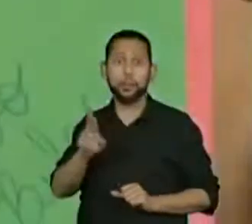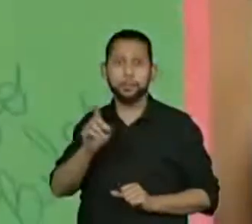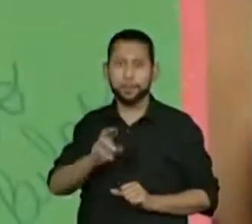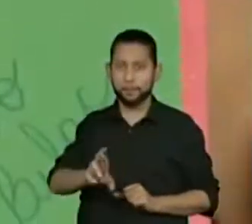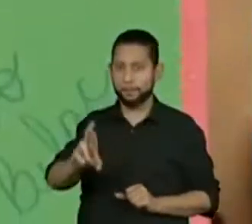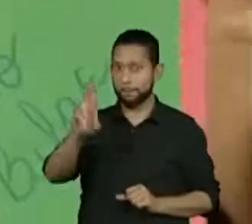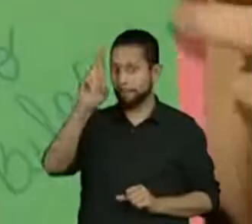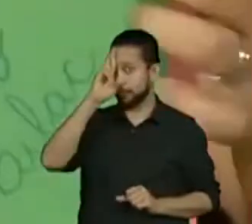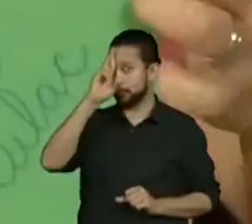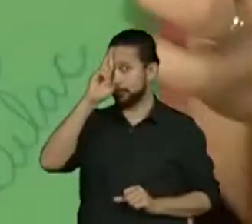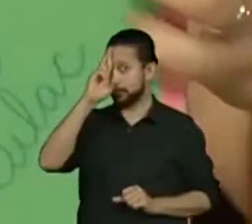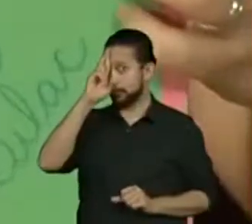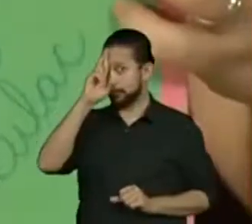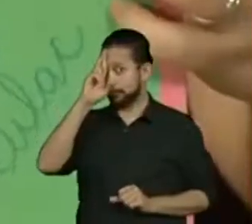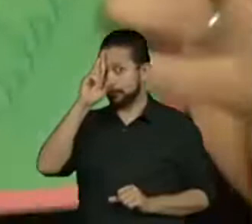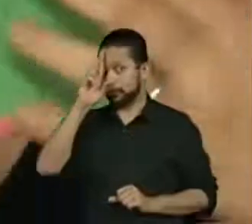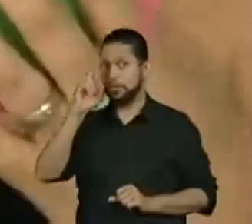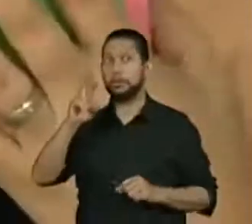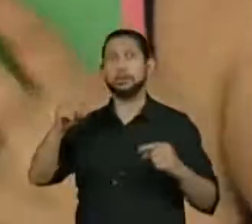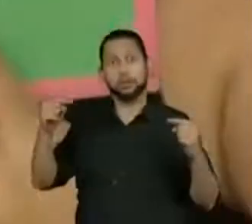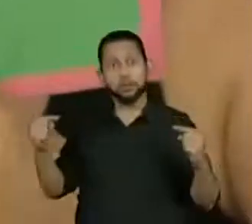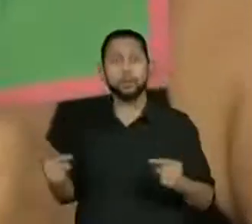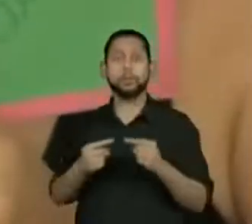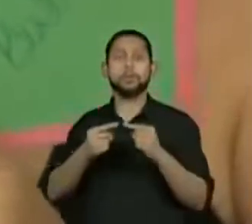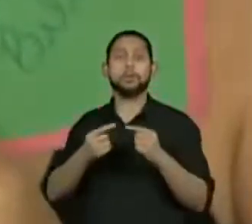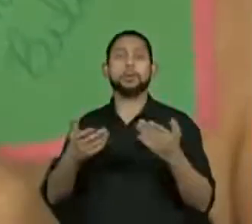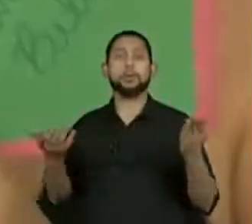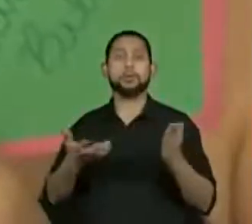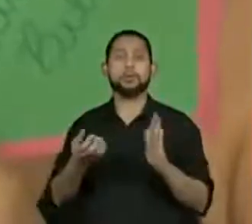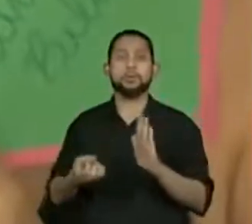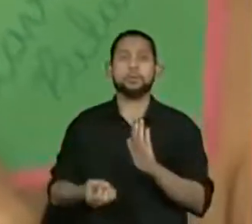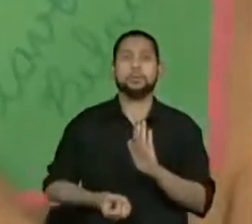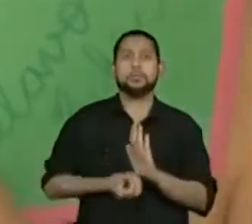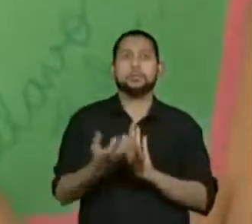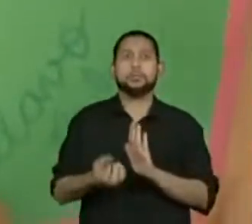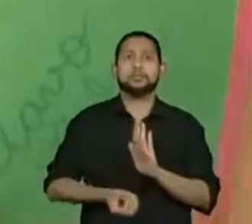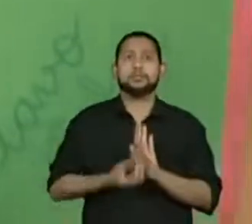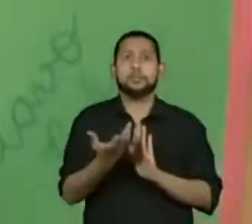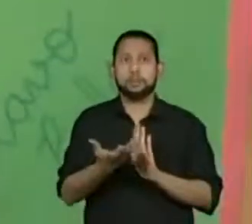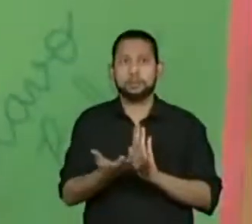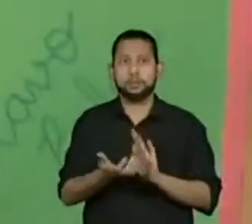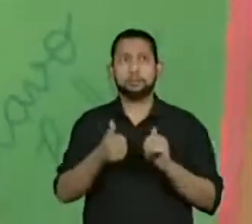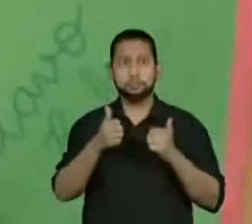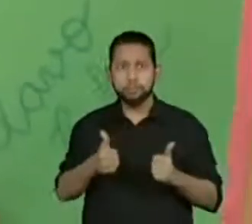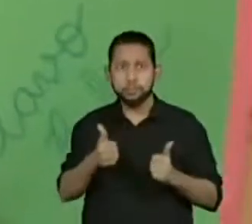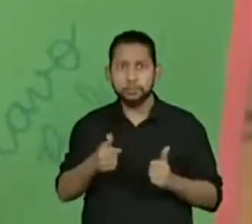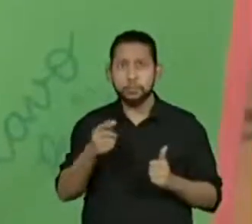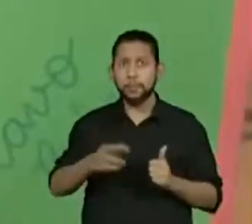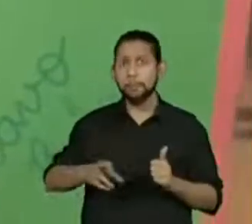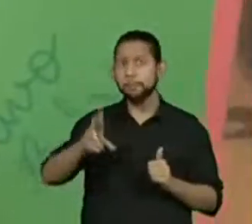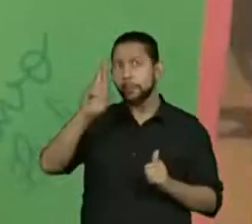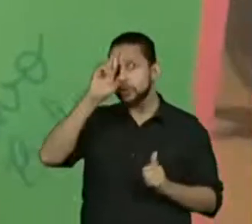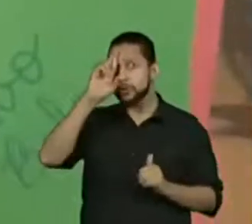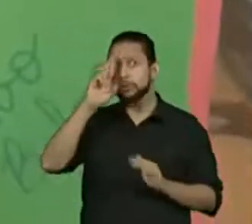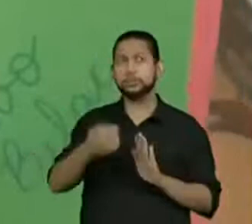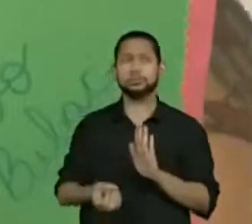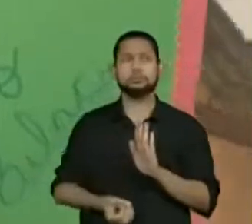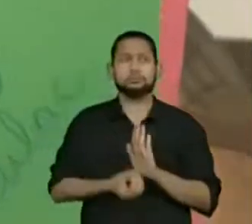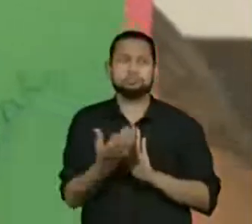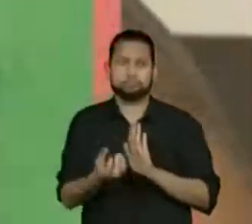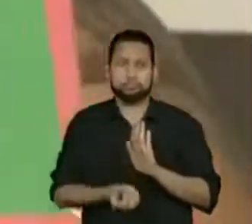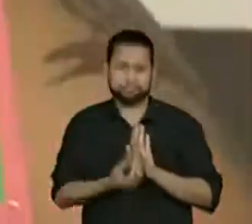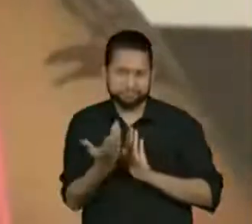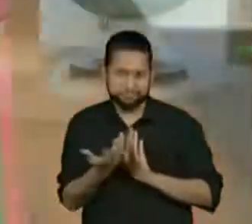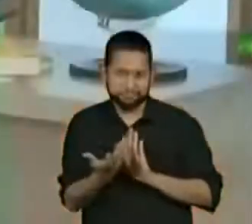meio-dia que é o que comprar o nosso sarau certo meio-dia Olavo Bilac